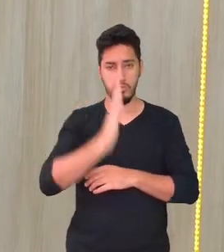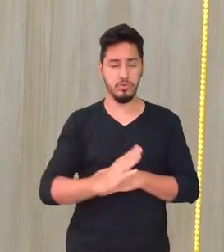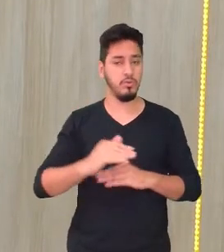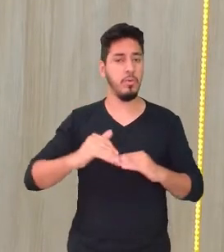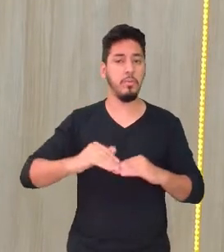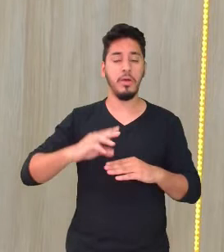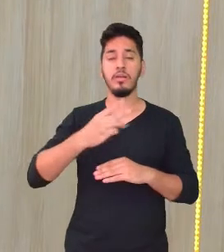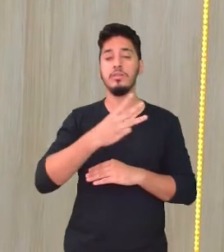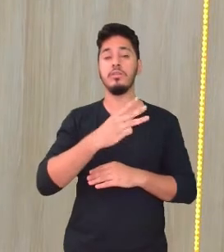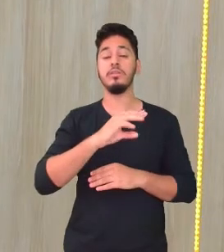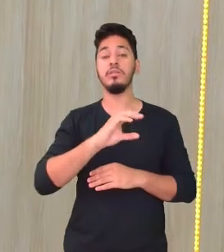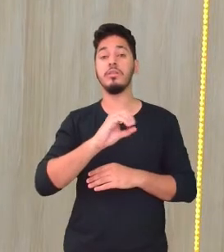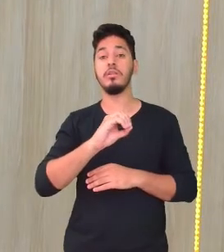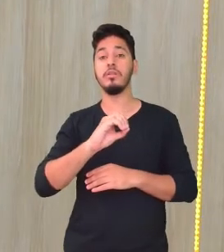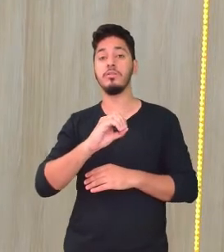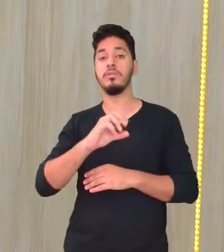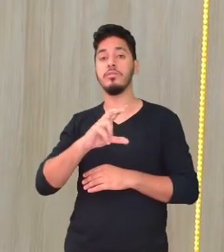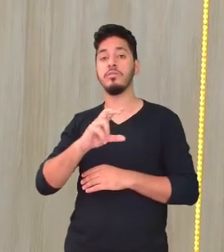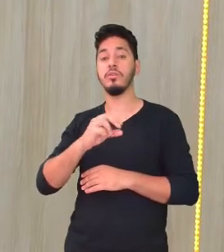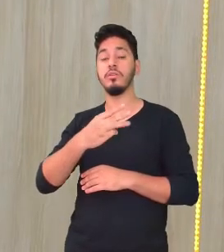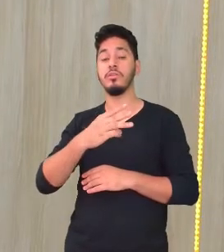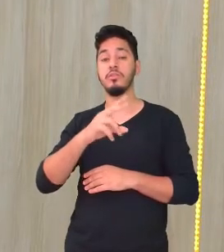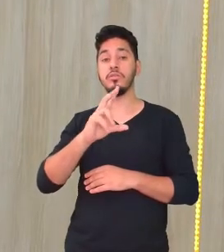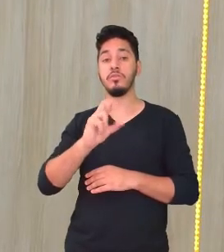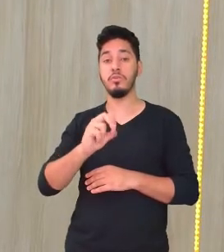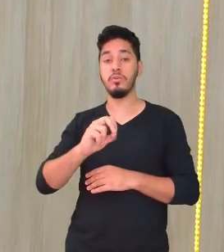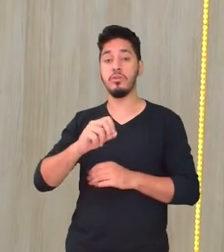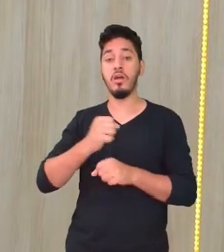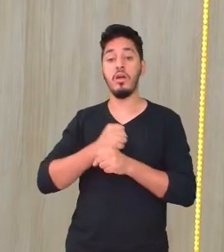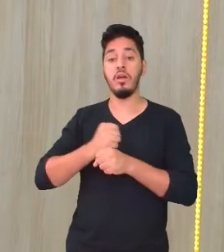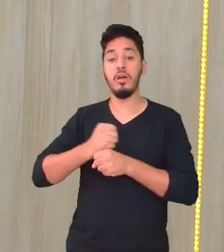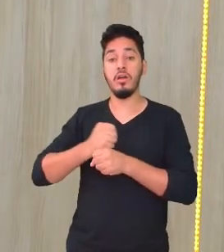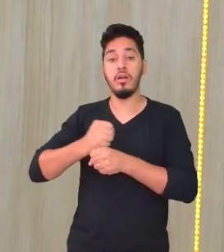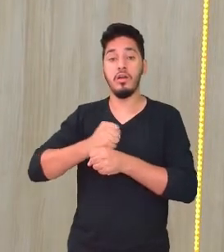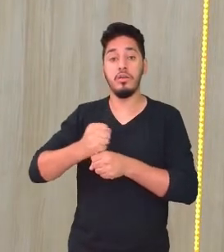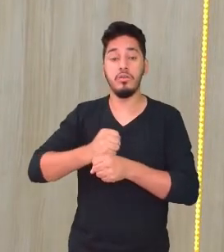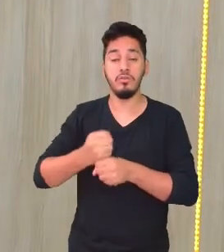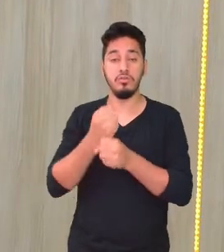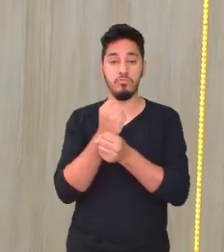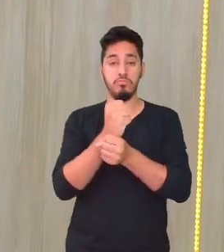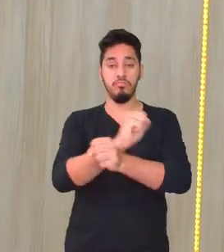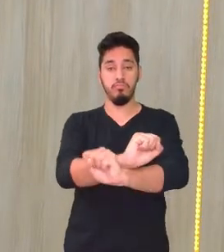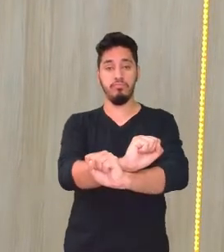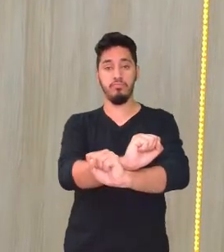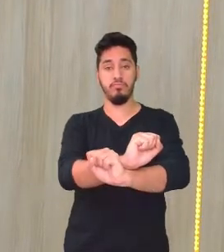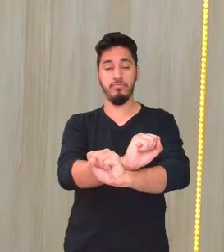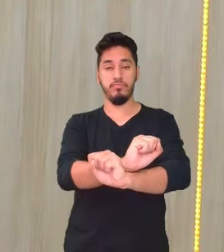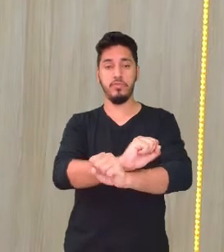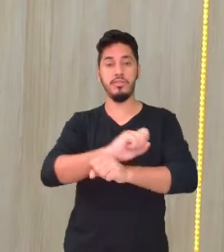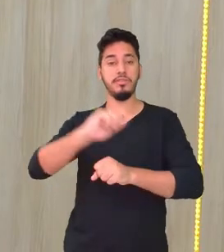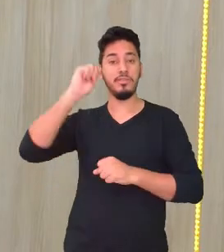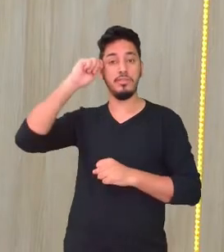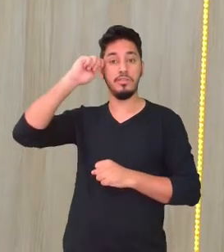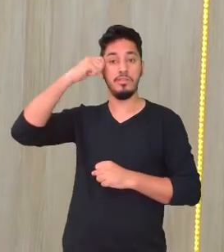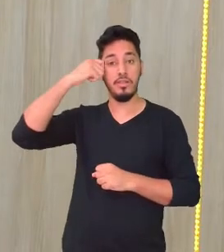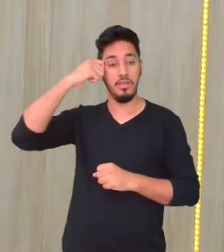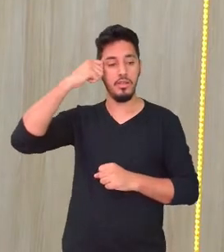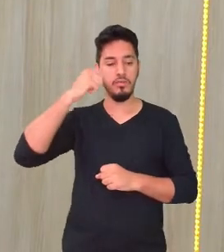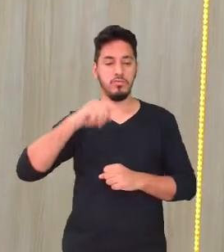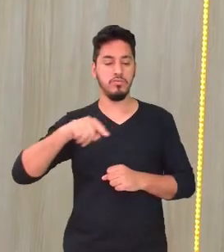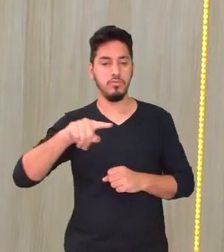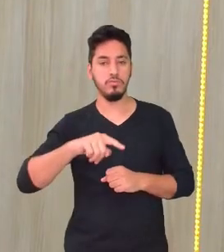mais de 350 anos de escravidão, onde esses negros e negras